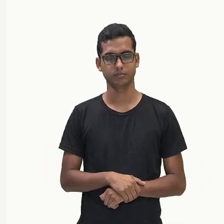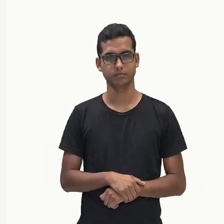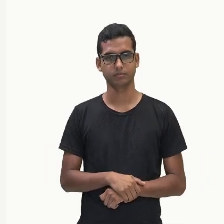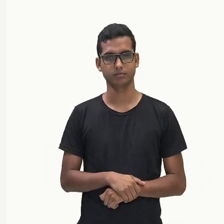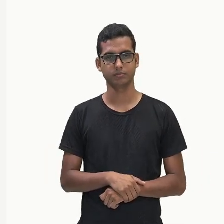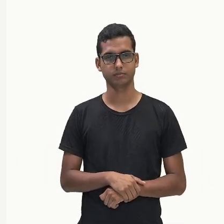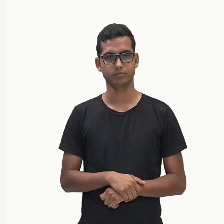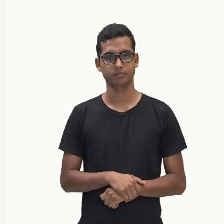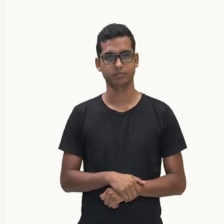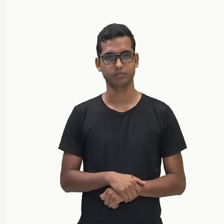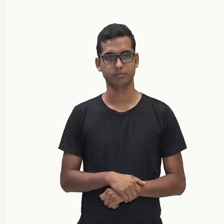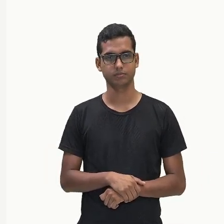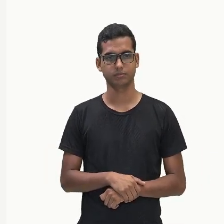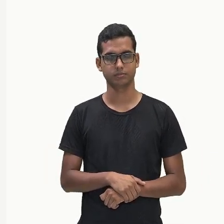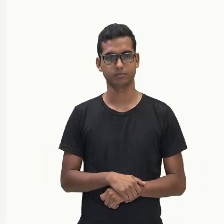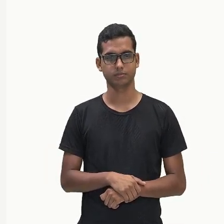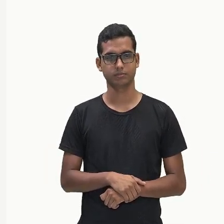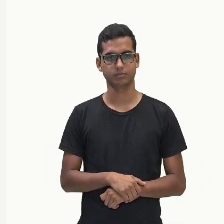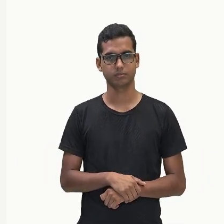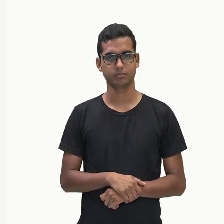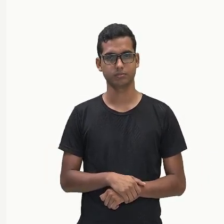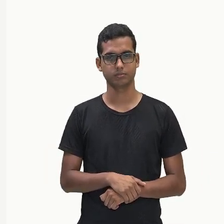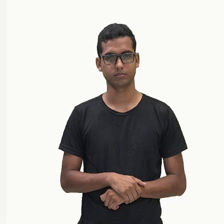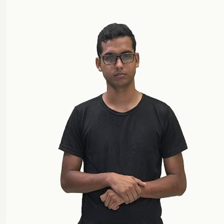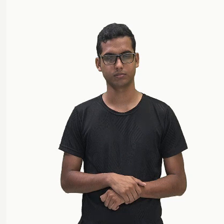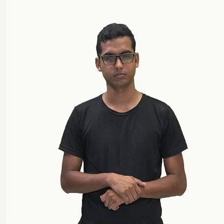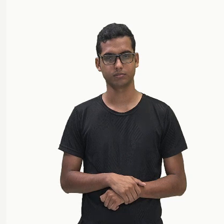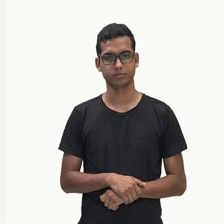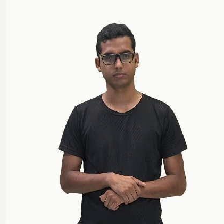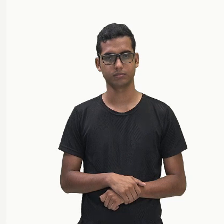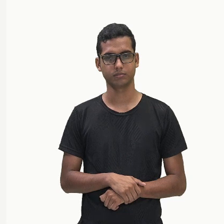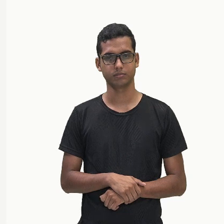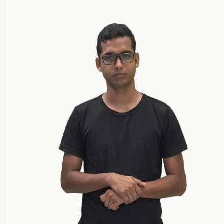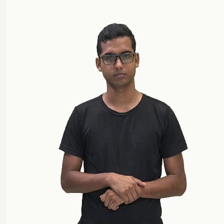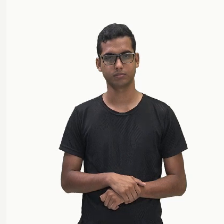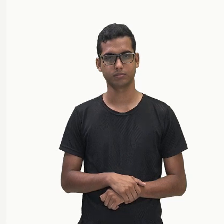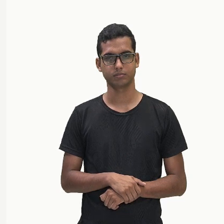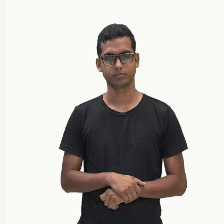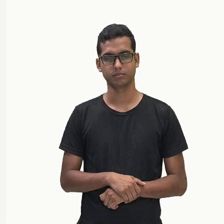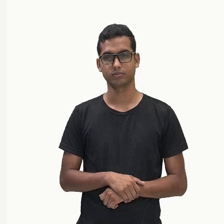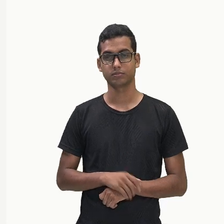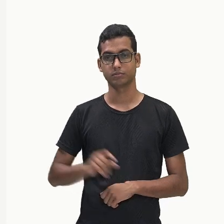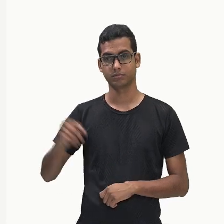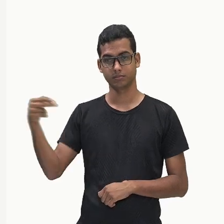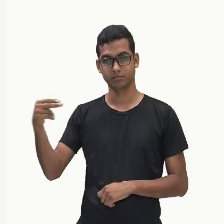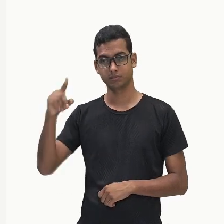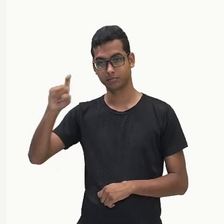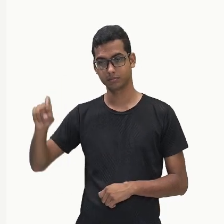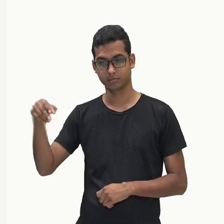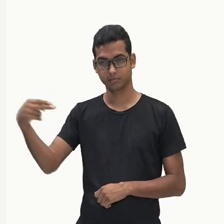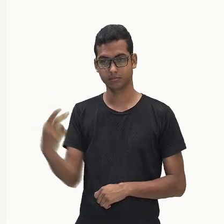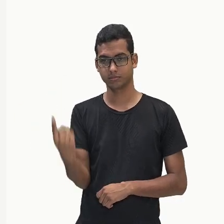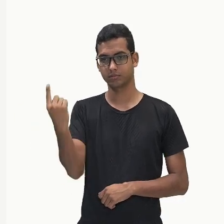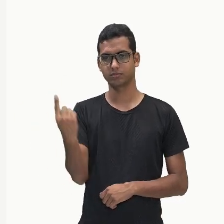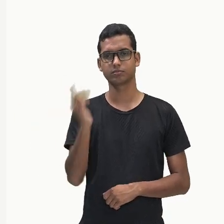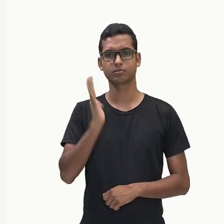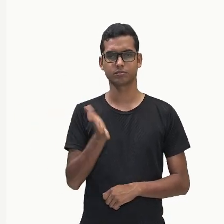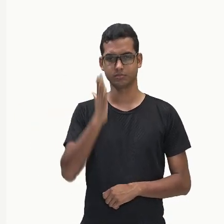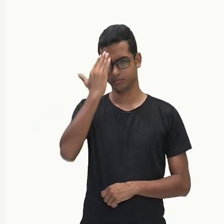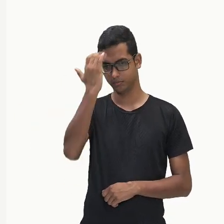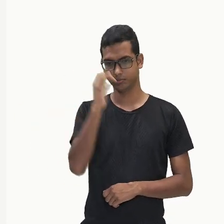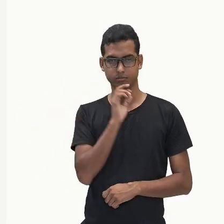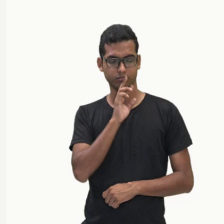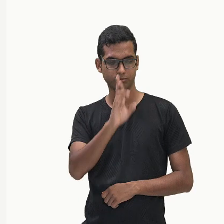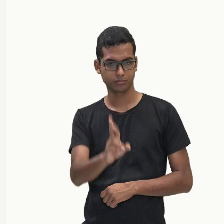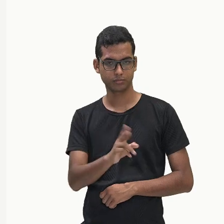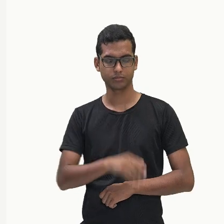a solução desse aqui, né? Isso aqui vai dar x igual a 1. Nós já vimos o resultado, tá?